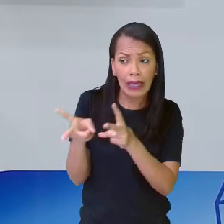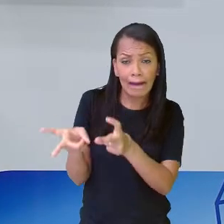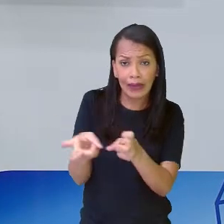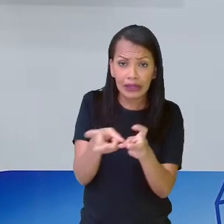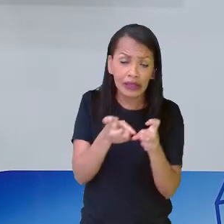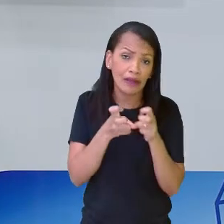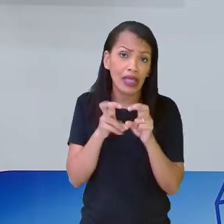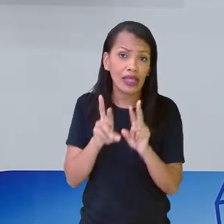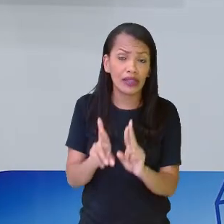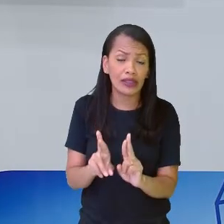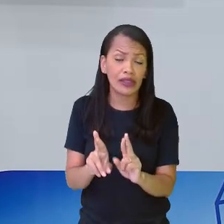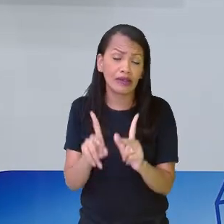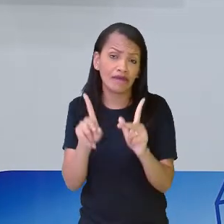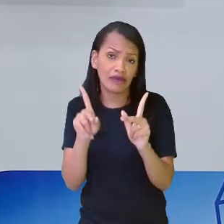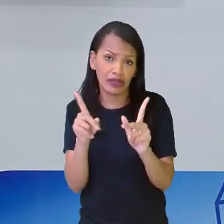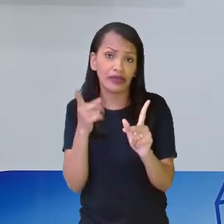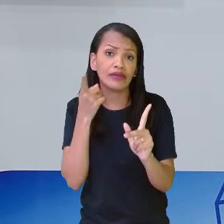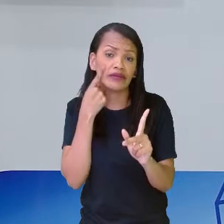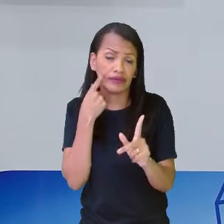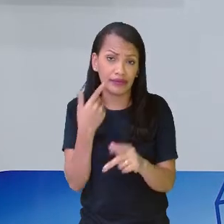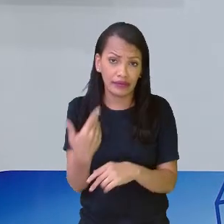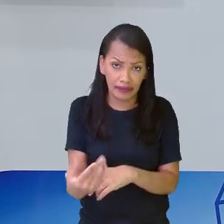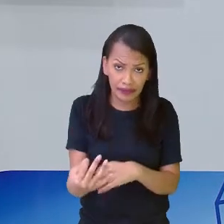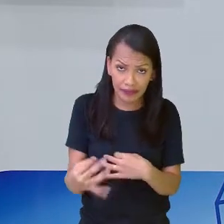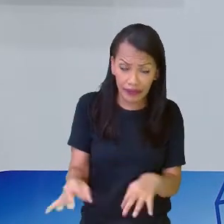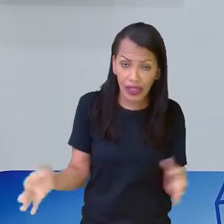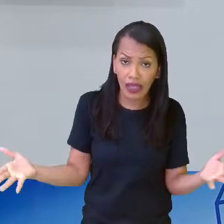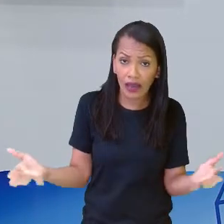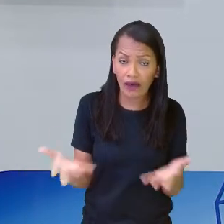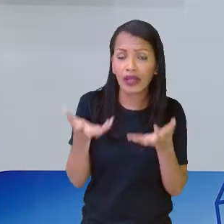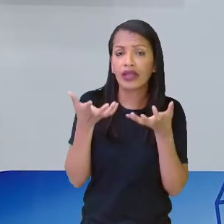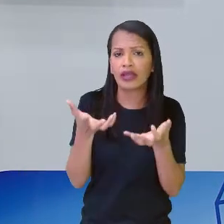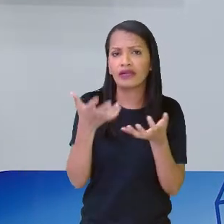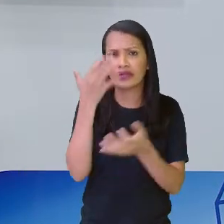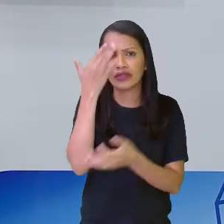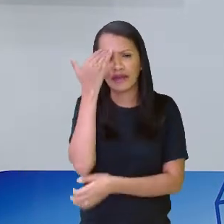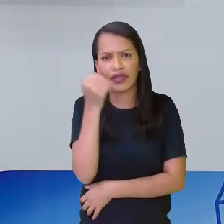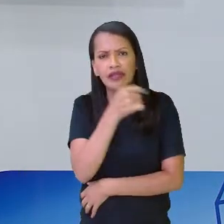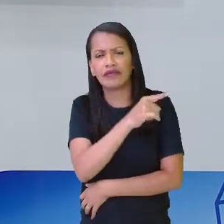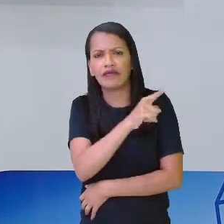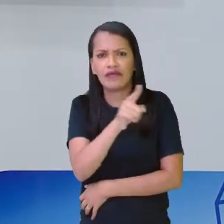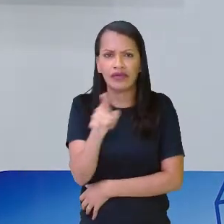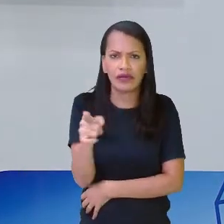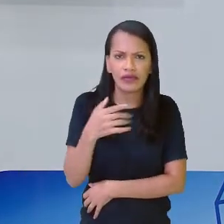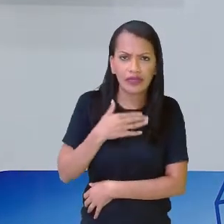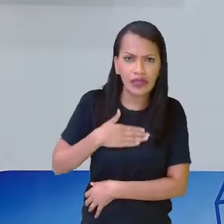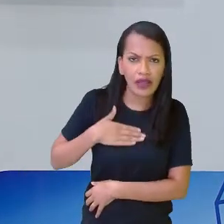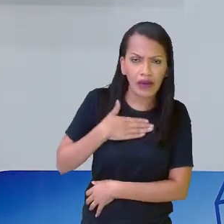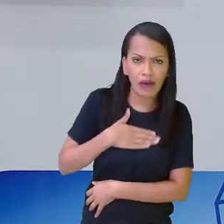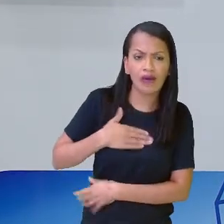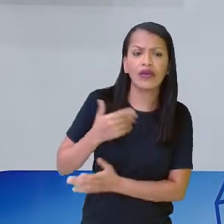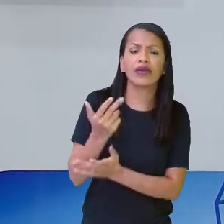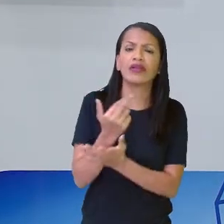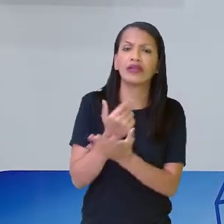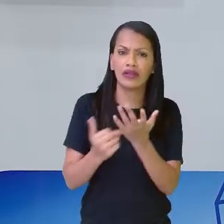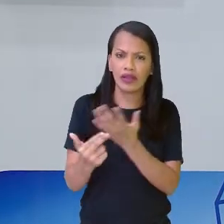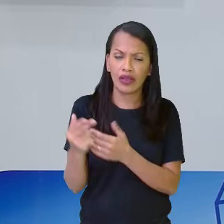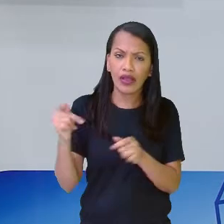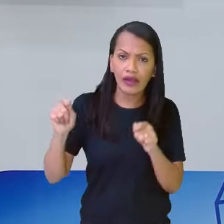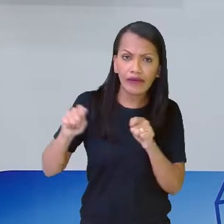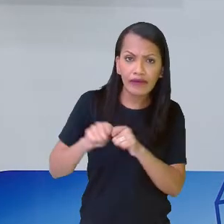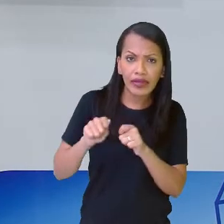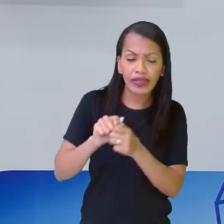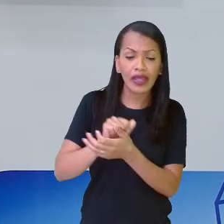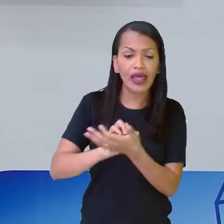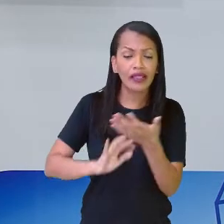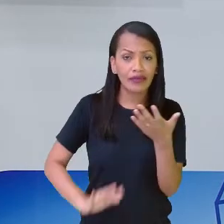enxergar diferenças entre elas. Agora eu quero saber de vocês aí. Vocês gostam de desenhar? Vocês já fizeram atividades na